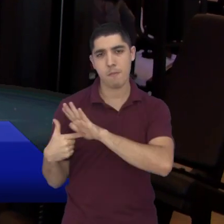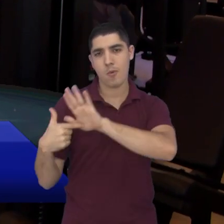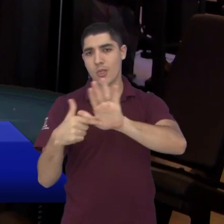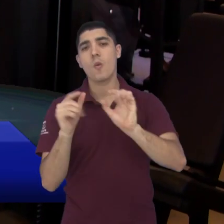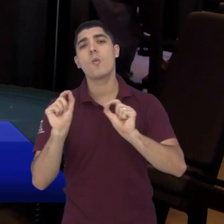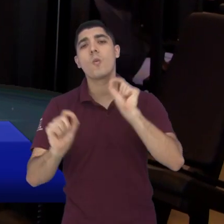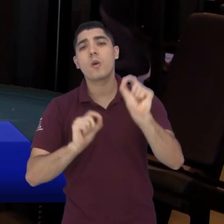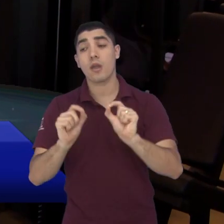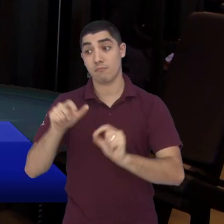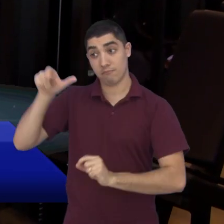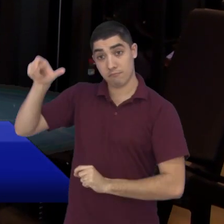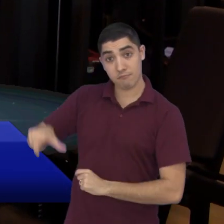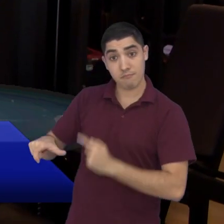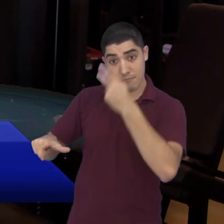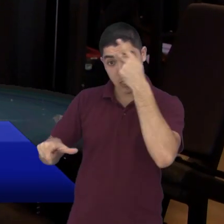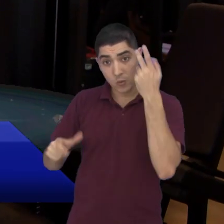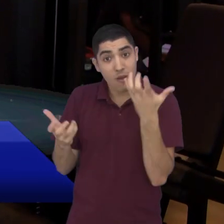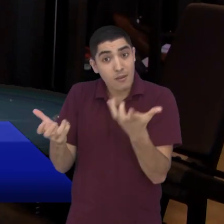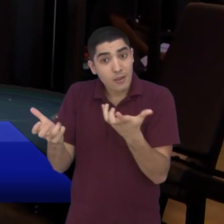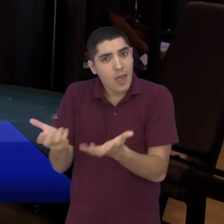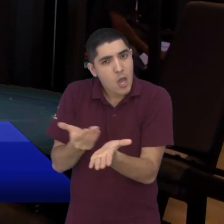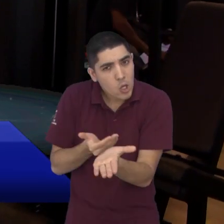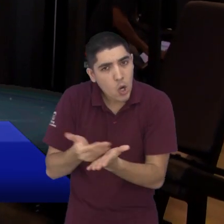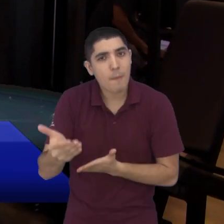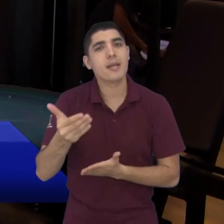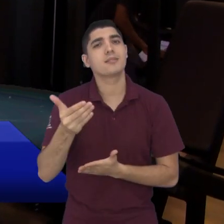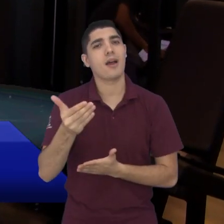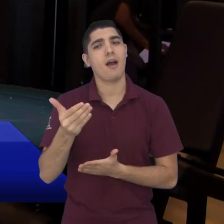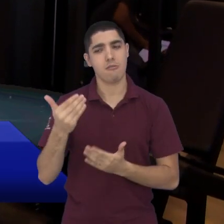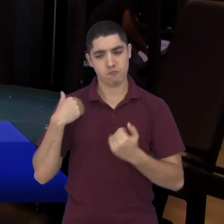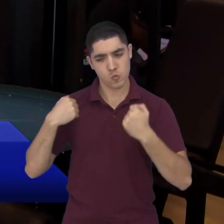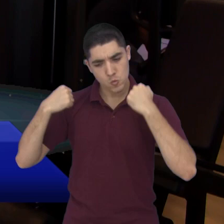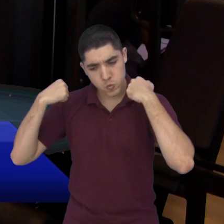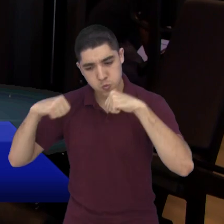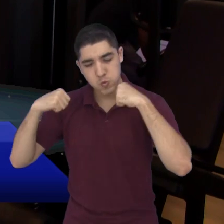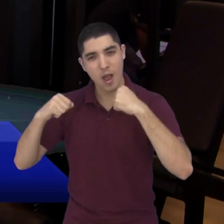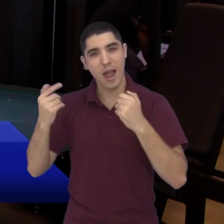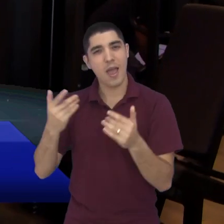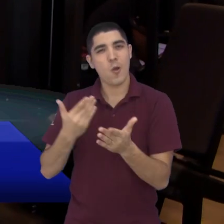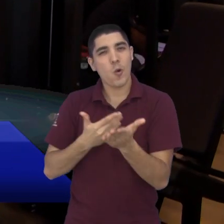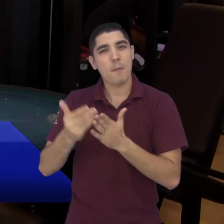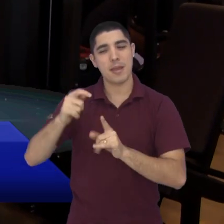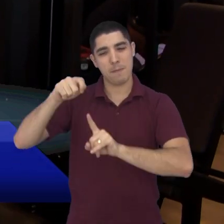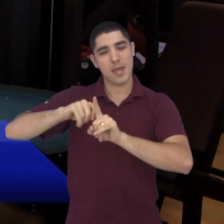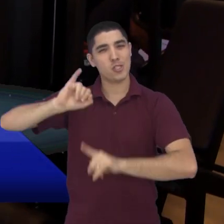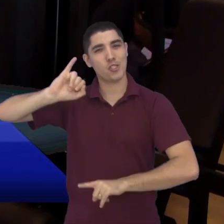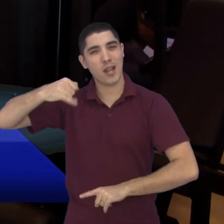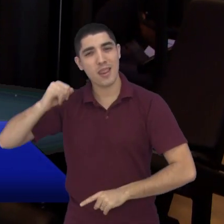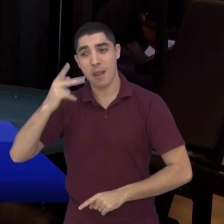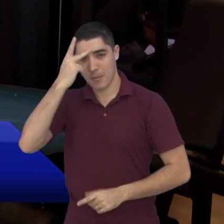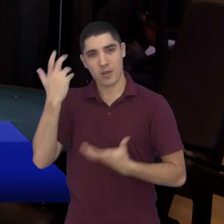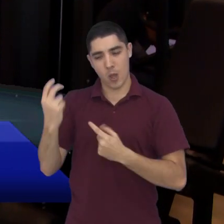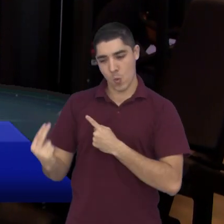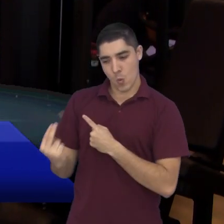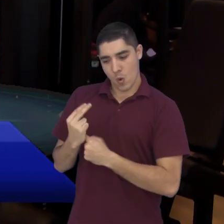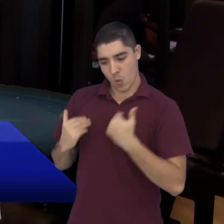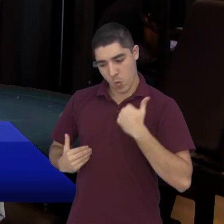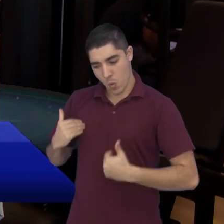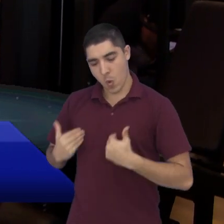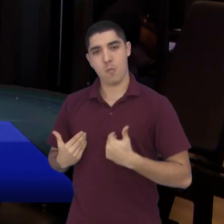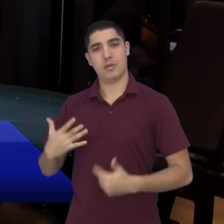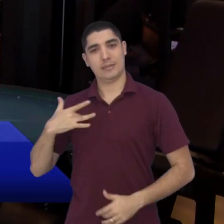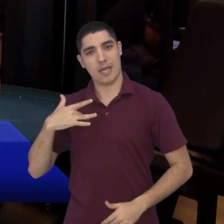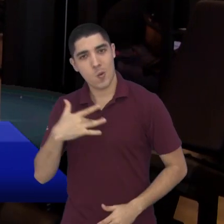para mostrar um pouco da rotina de quem quer aí começar um projeto verão começo de ano pessoal quer começar a cuidar do